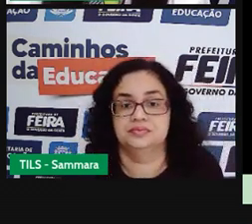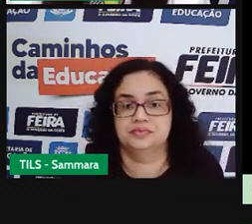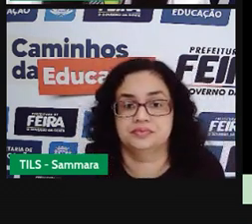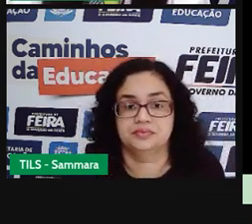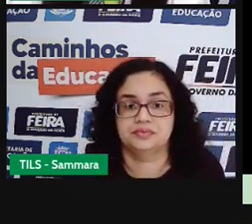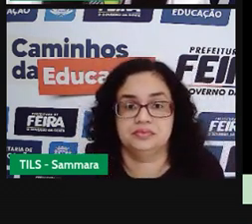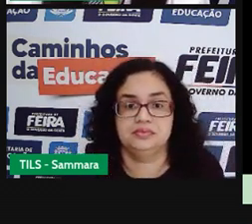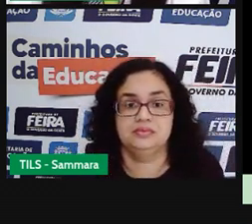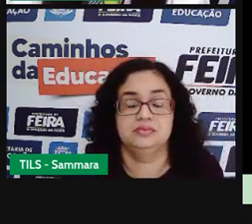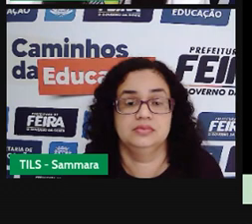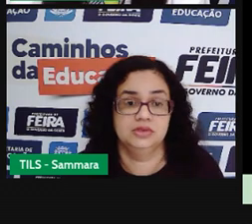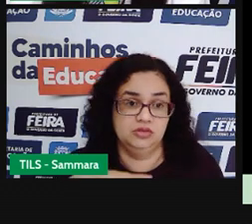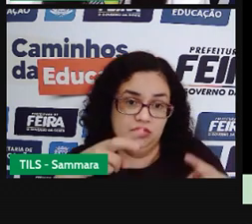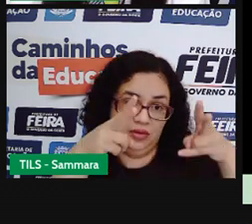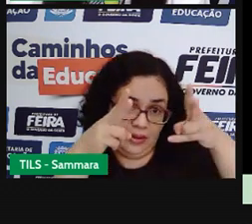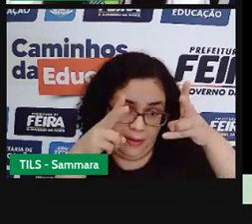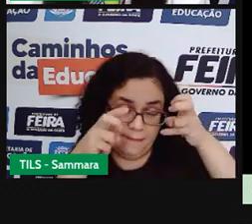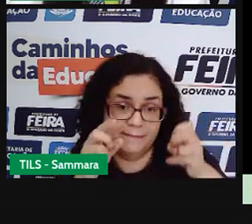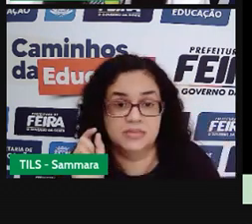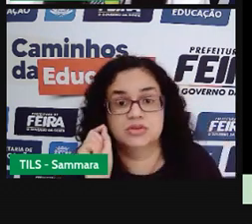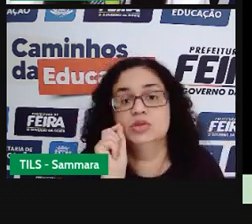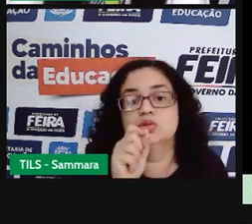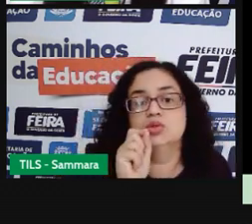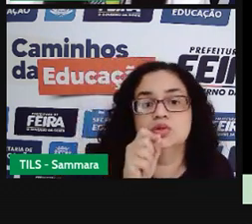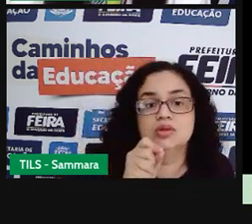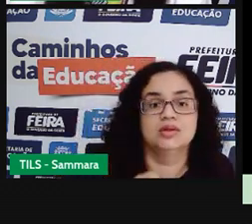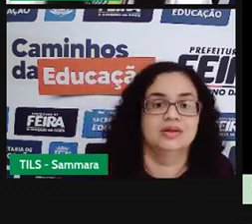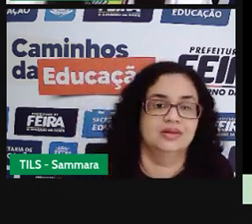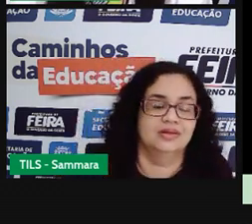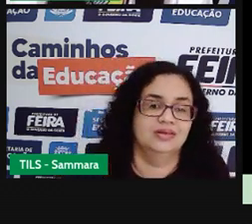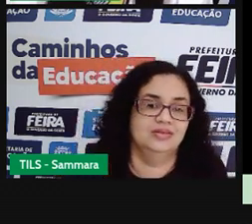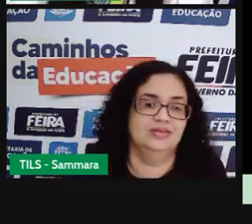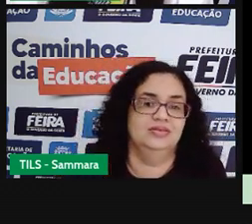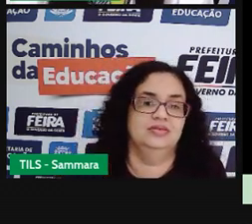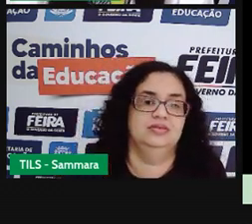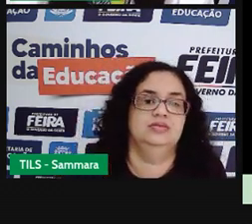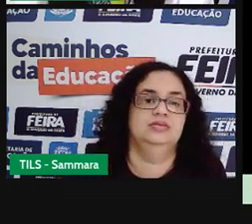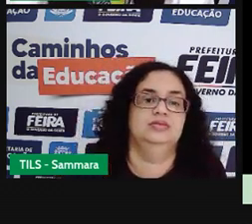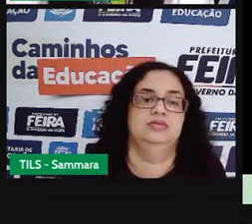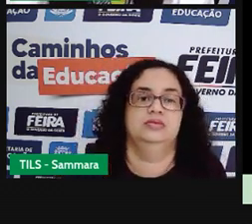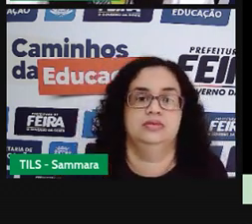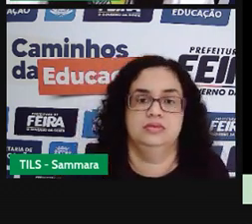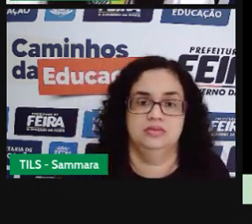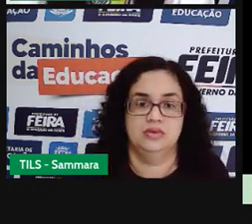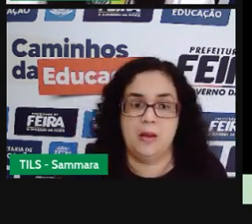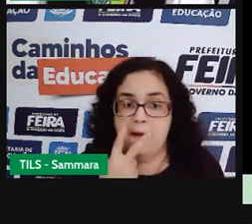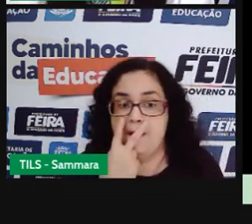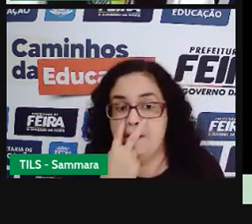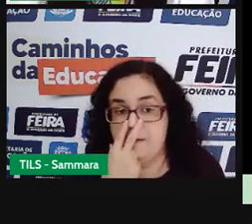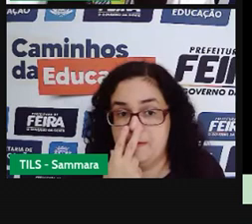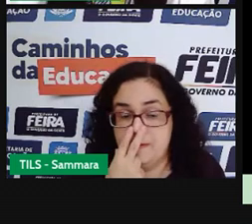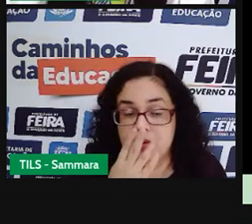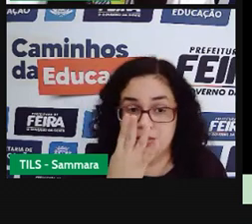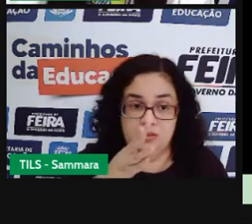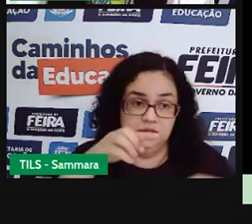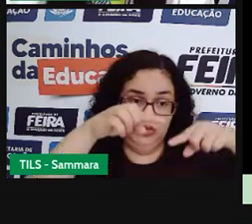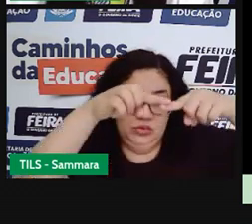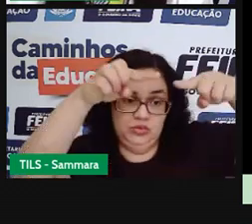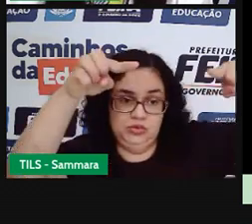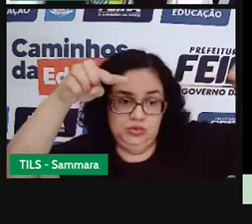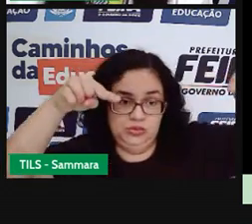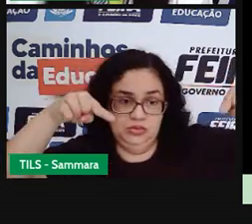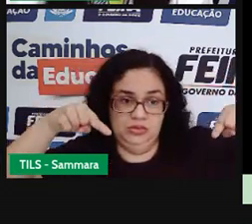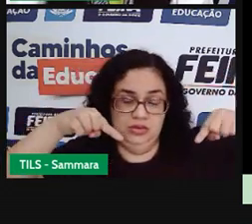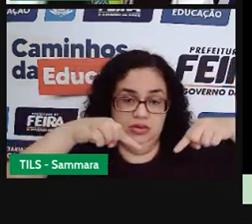o que que o cubo ele é formado por seis quadrados o cubo é um